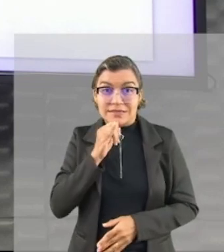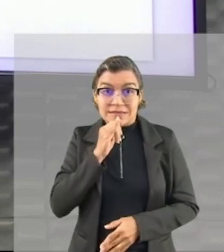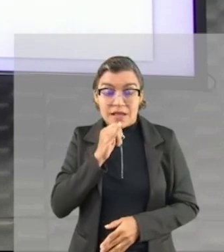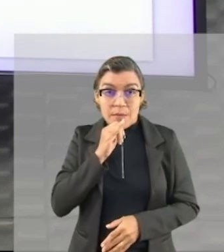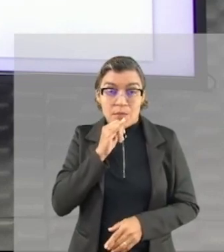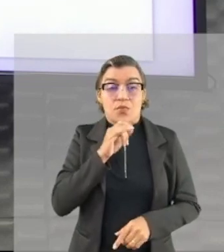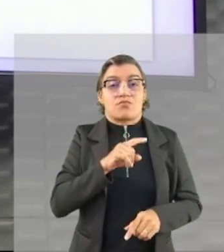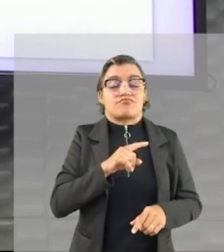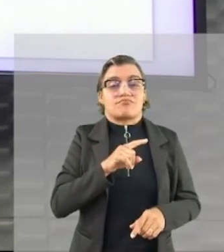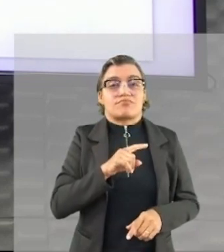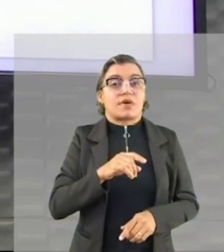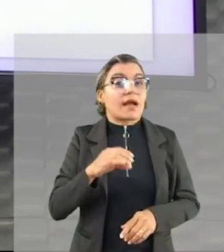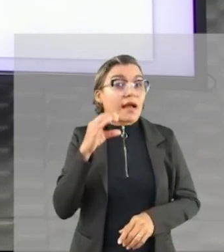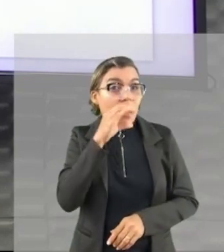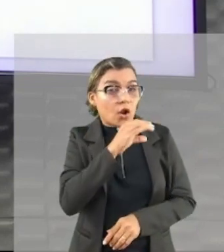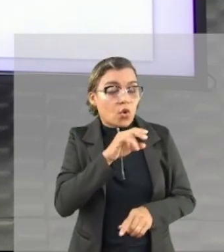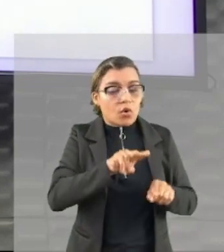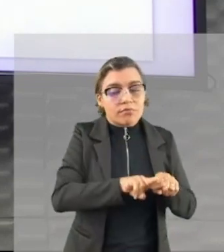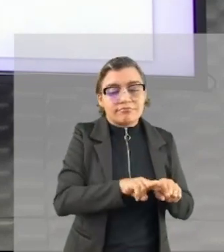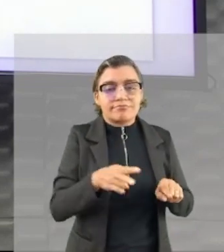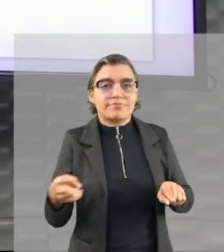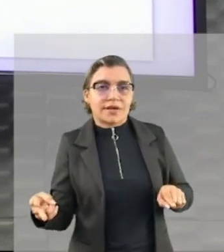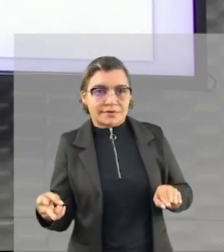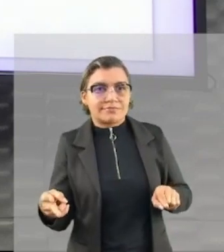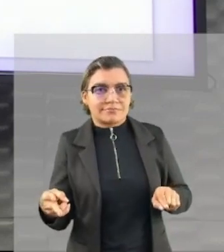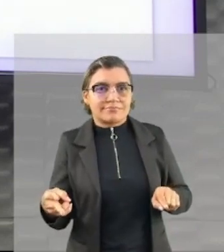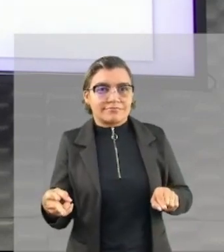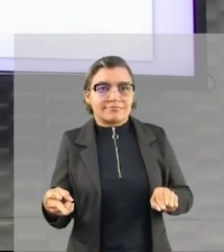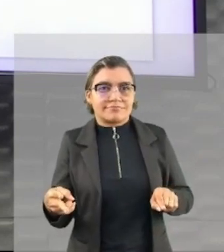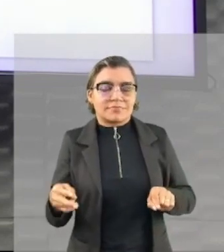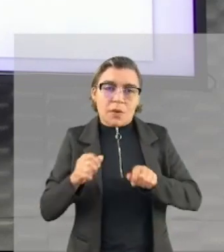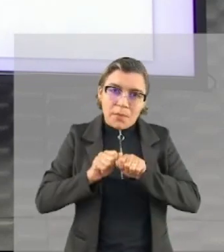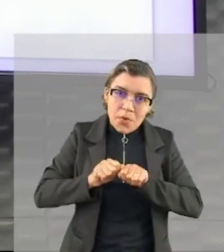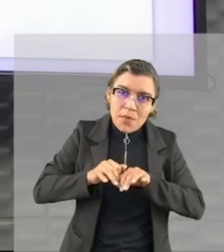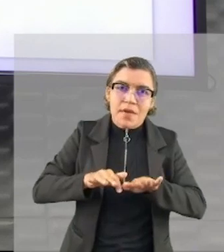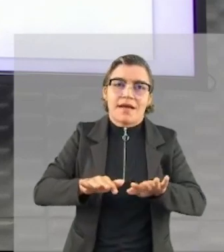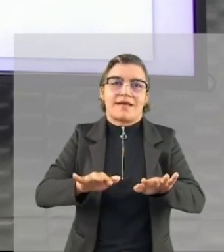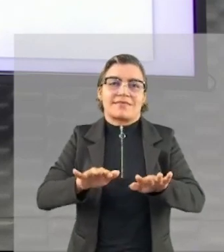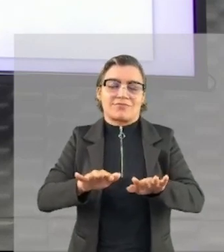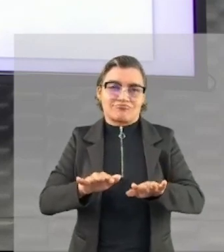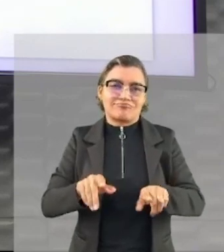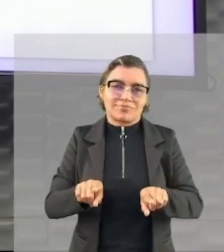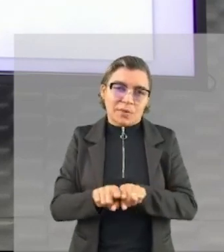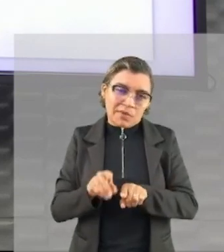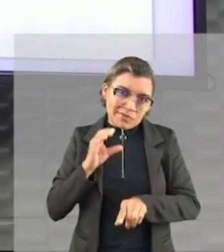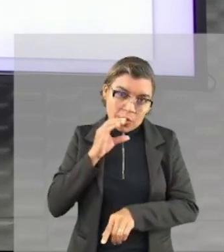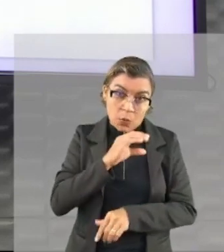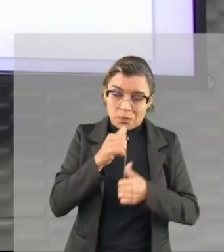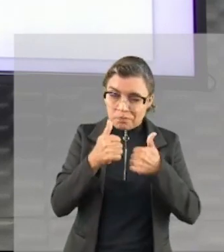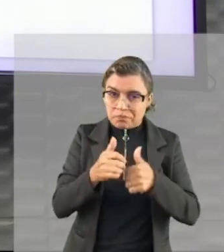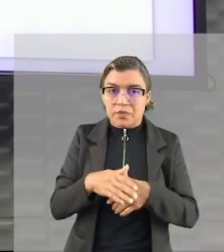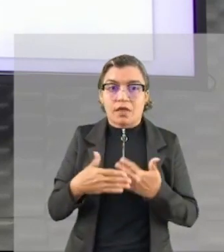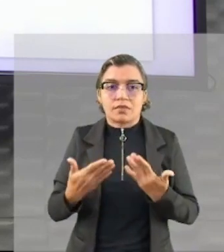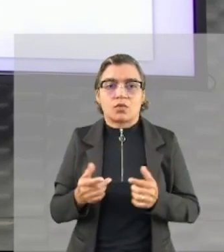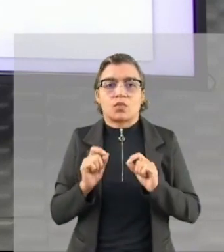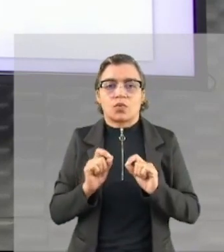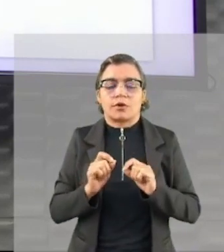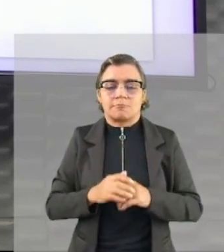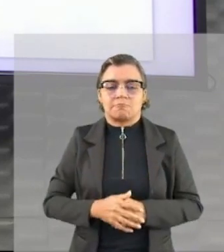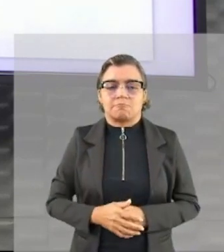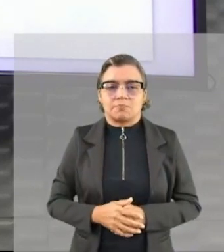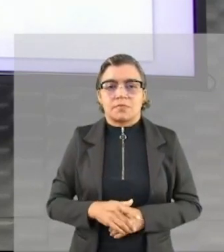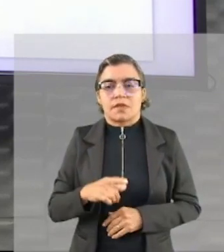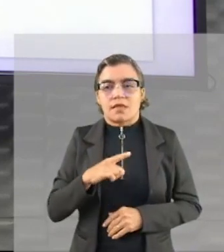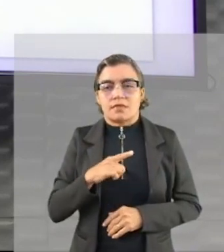Transferência de calor, transmissão de calor, propagação de calor. Então, ó, é a difusão de calor ou